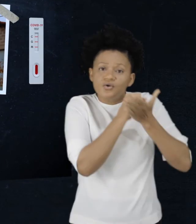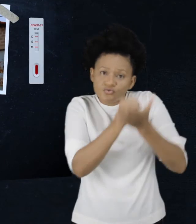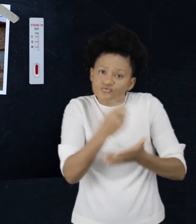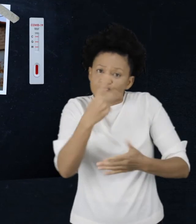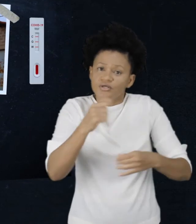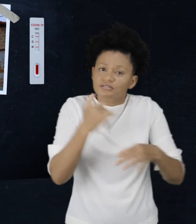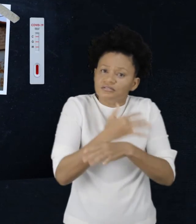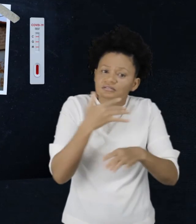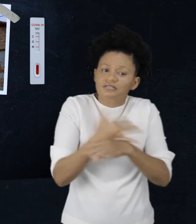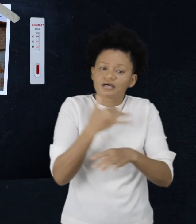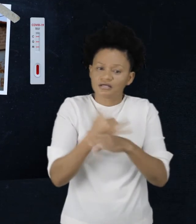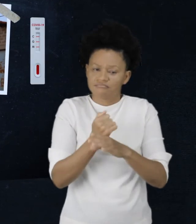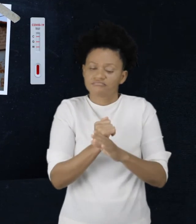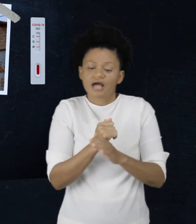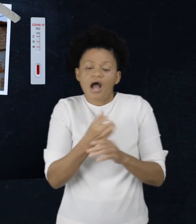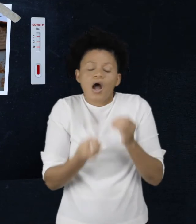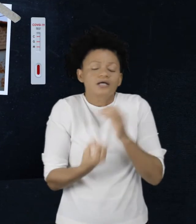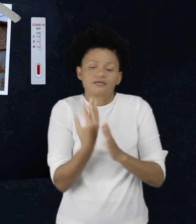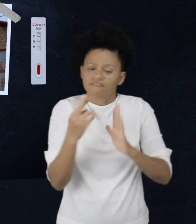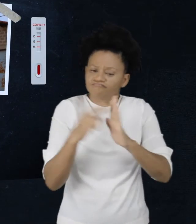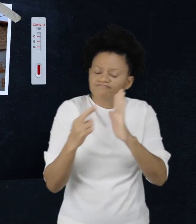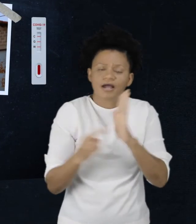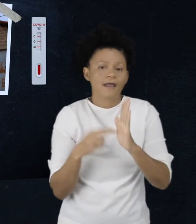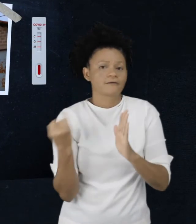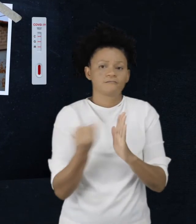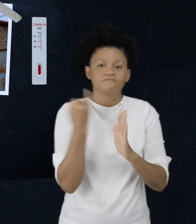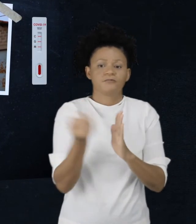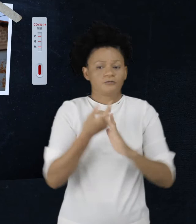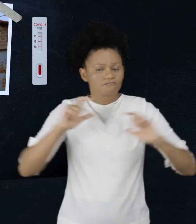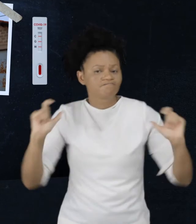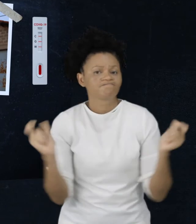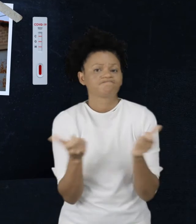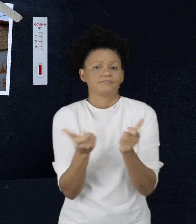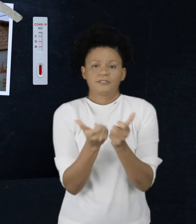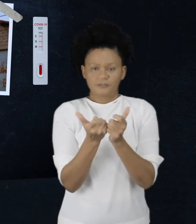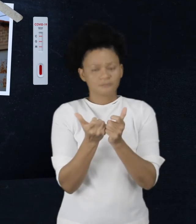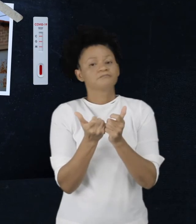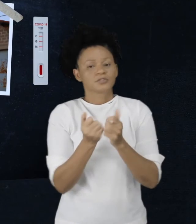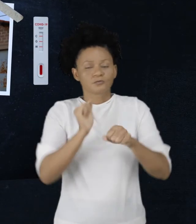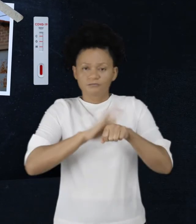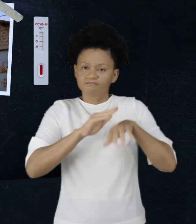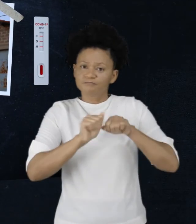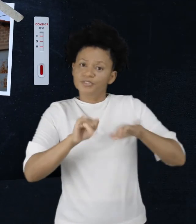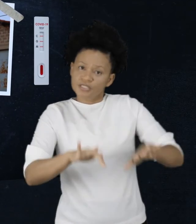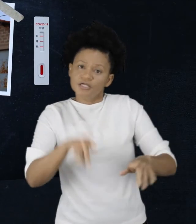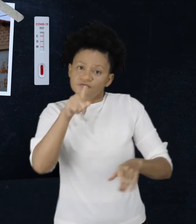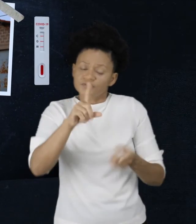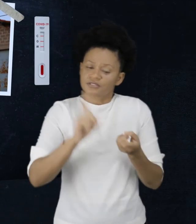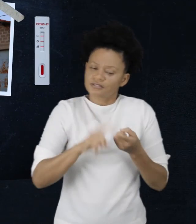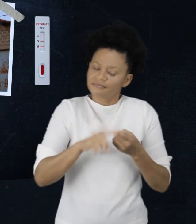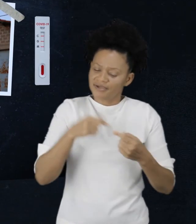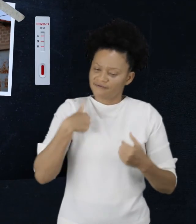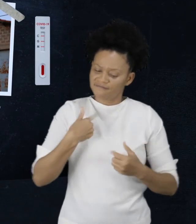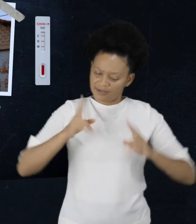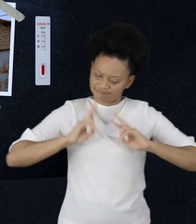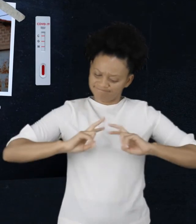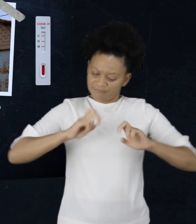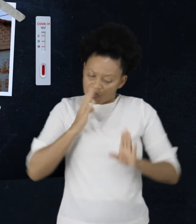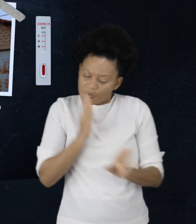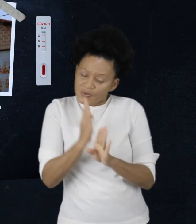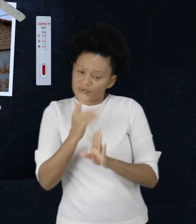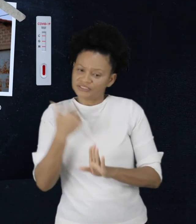sua cidade a tomar decisões importantes de combate à pandemia. E além disso, você também saberá se já